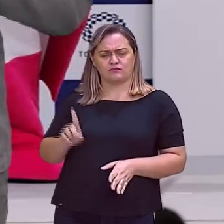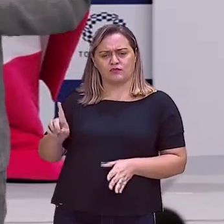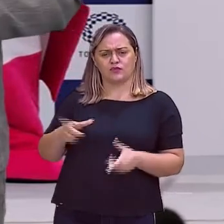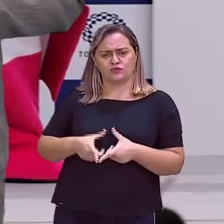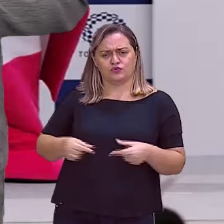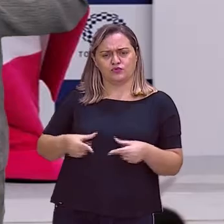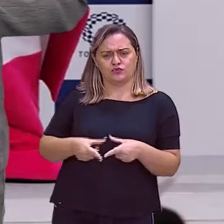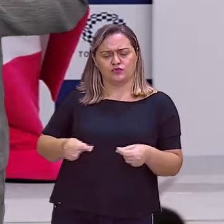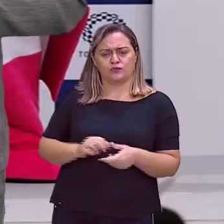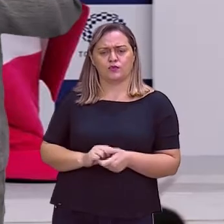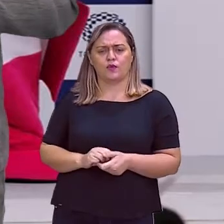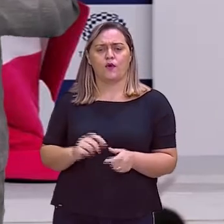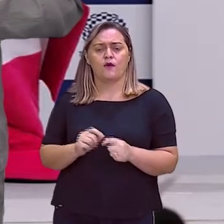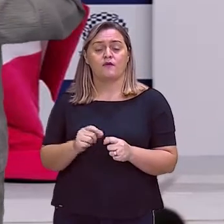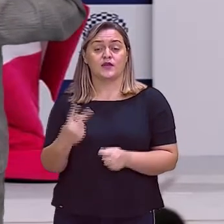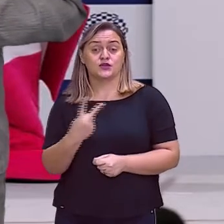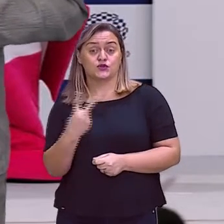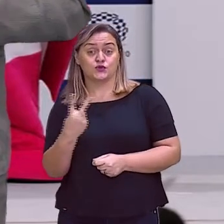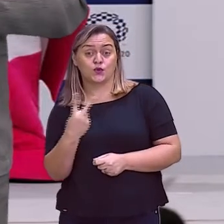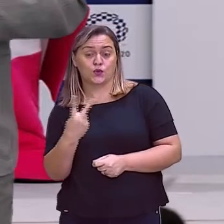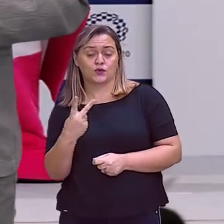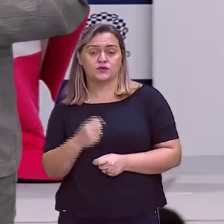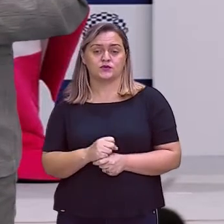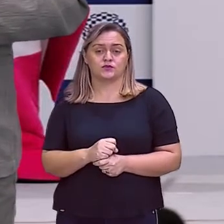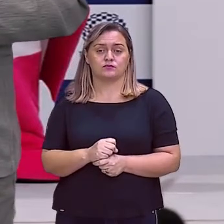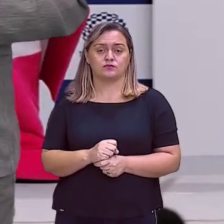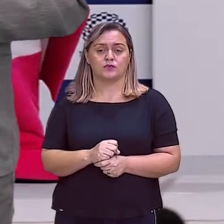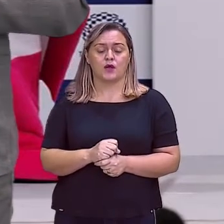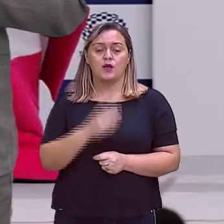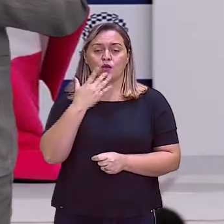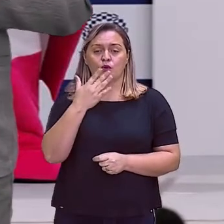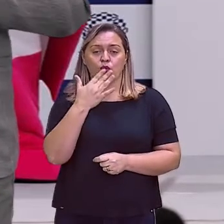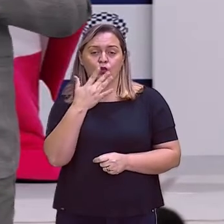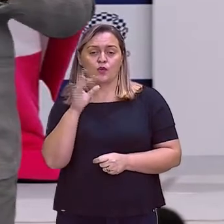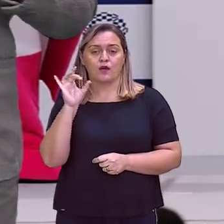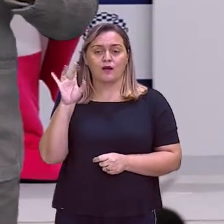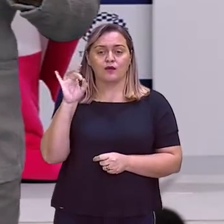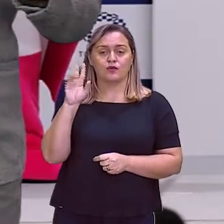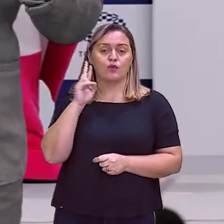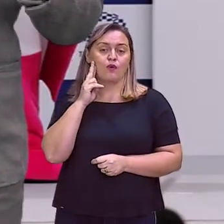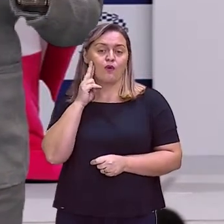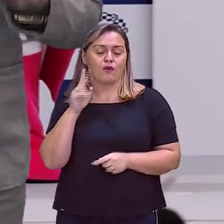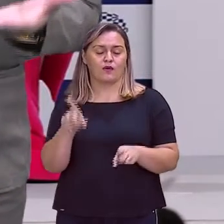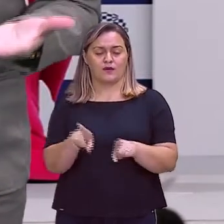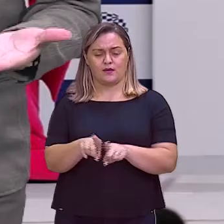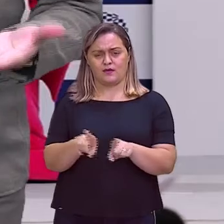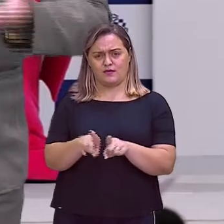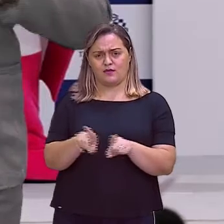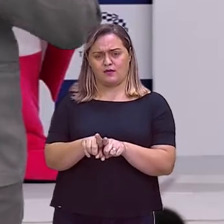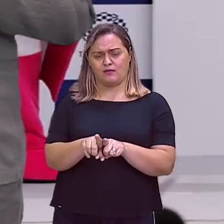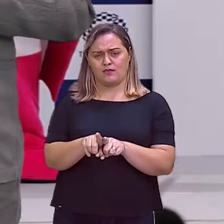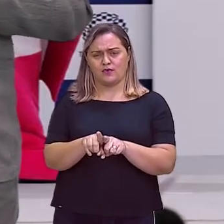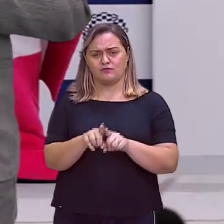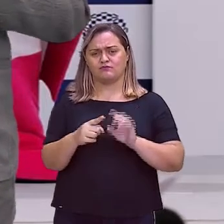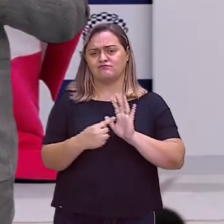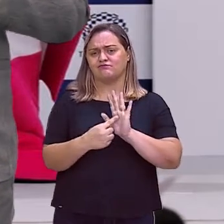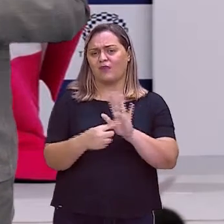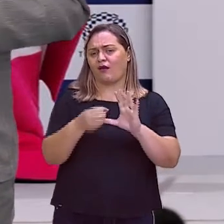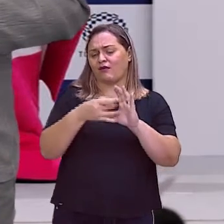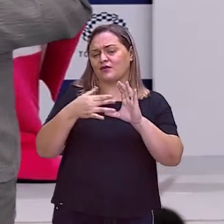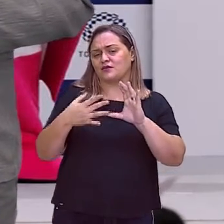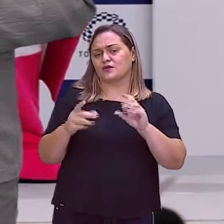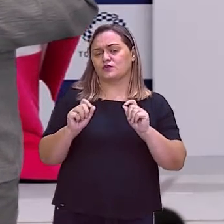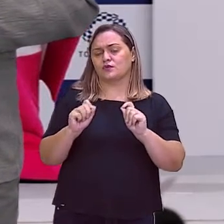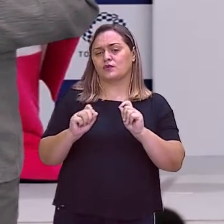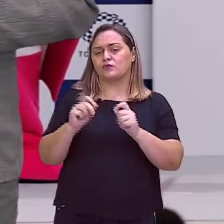desenvolveu 2 super-heróis nas cores azul e rosa, sendo caracterizados pela hospitalidade, sendo